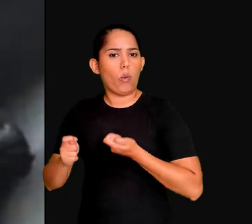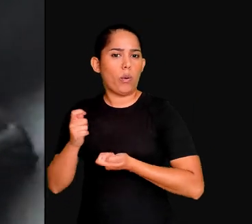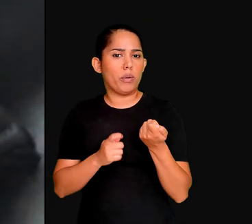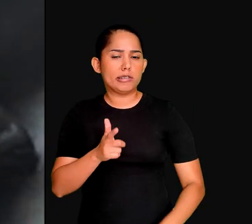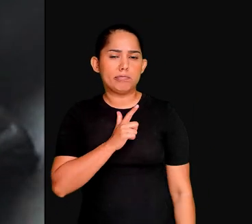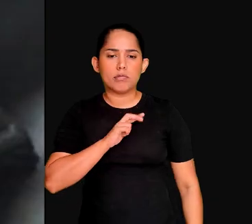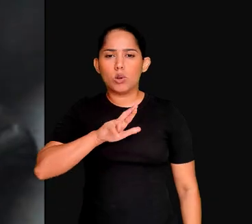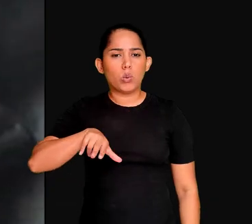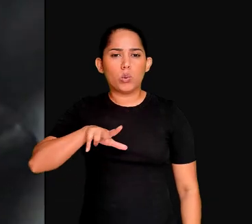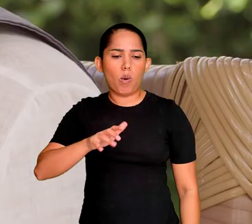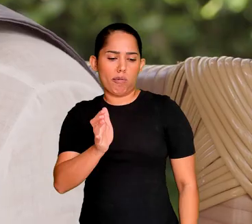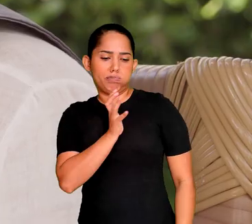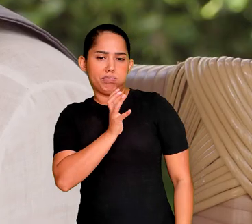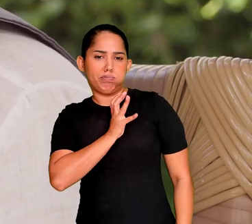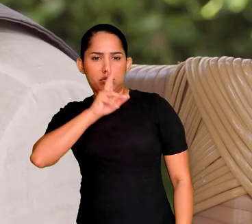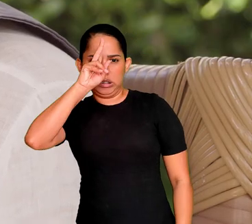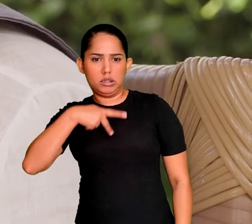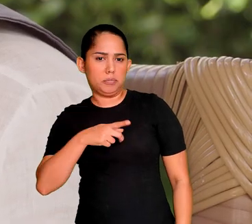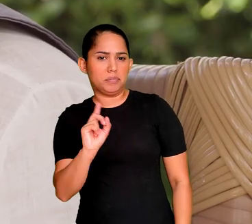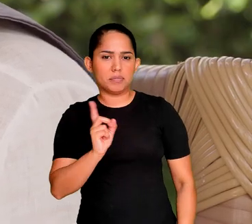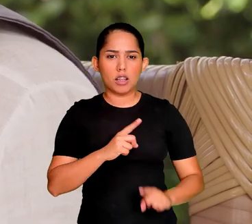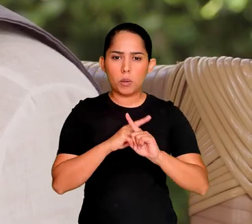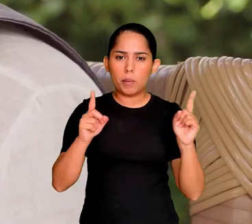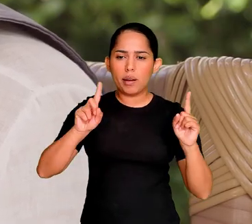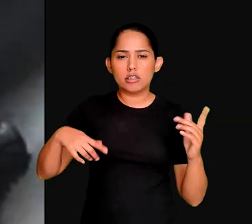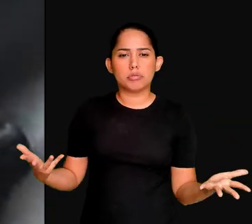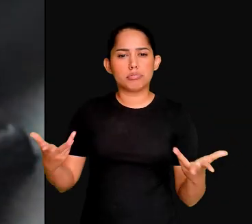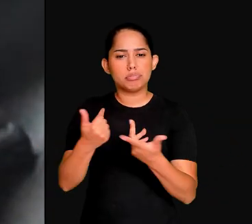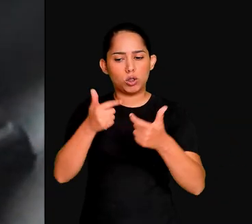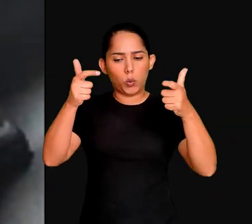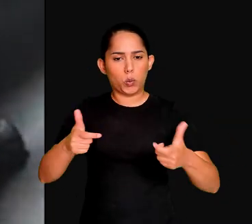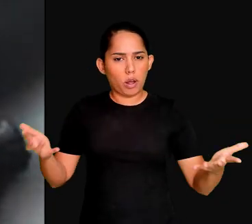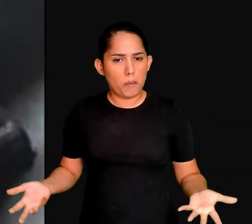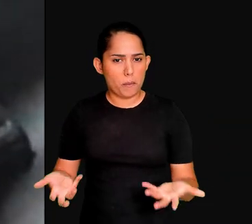segurança econômica muito grande. Não é uma riqueza individual, mas uma